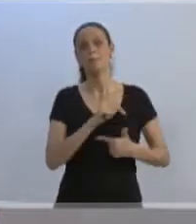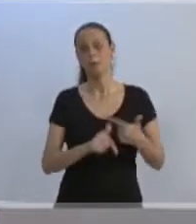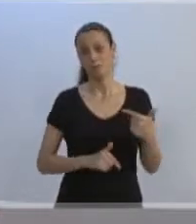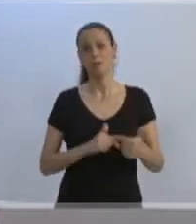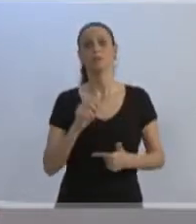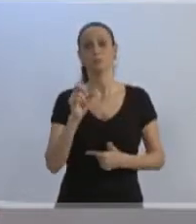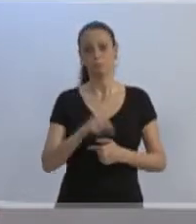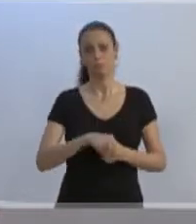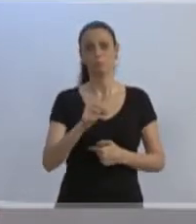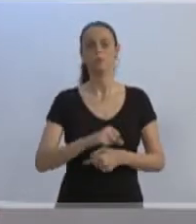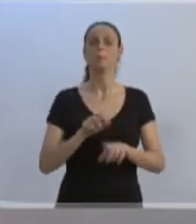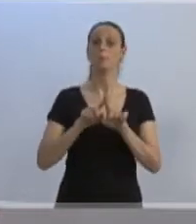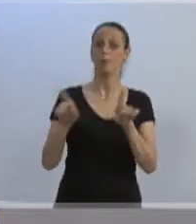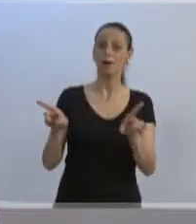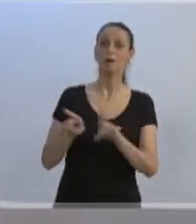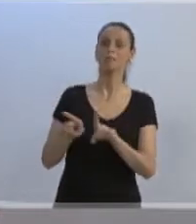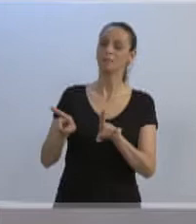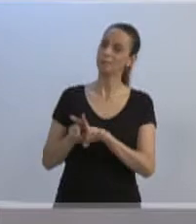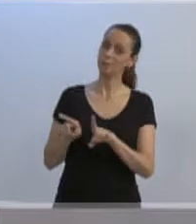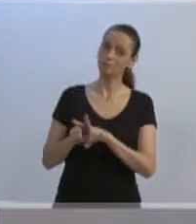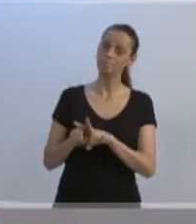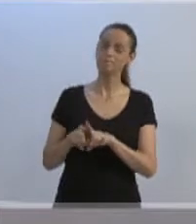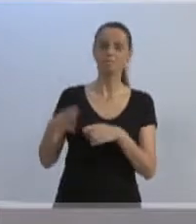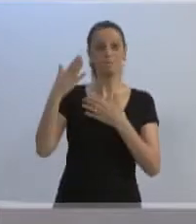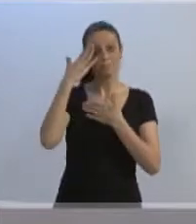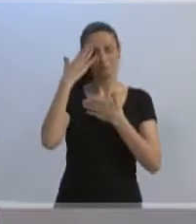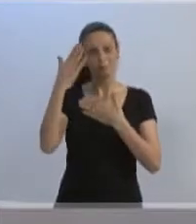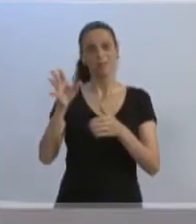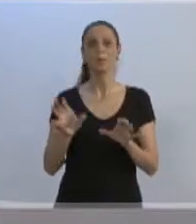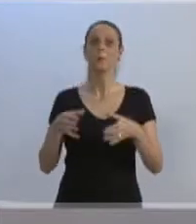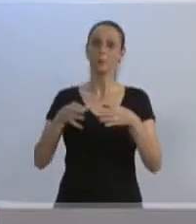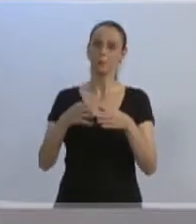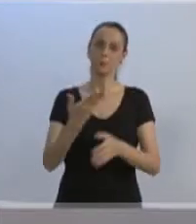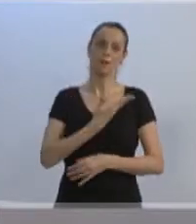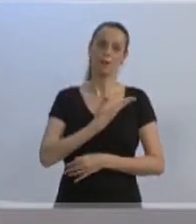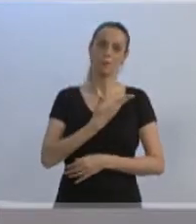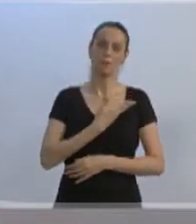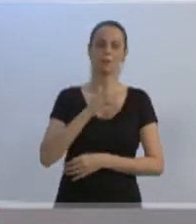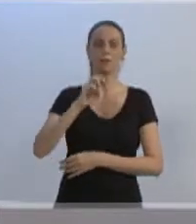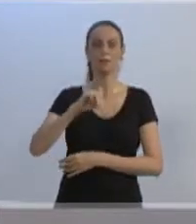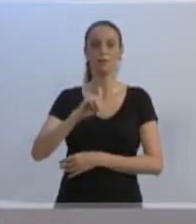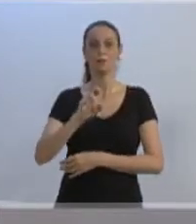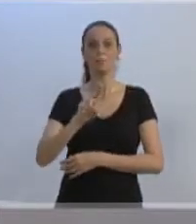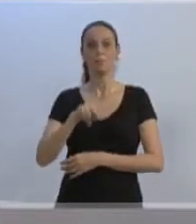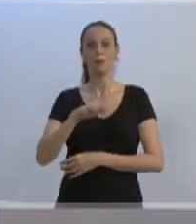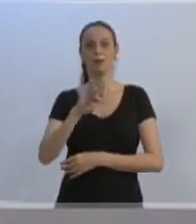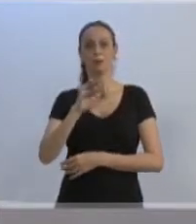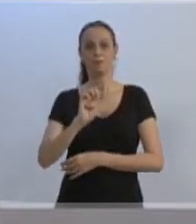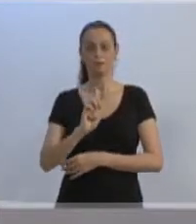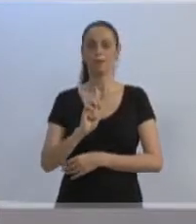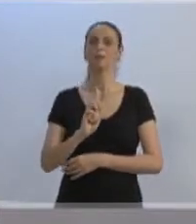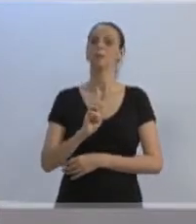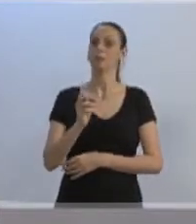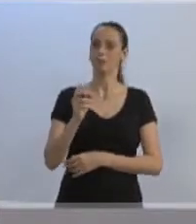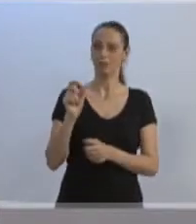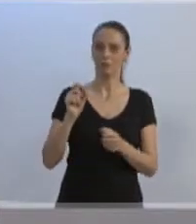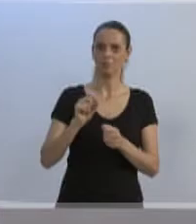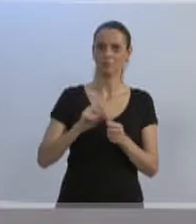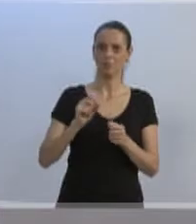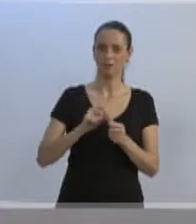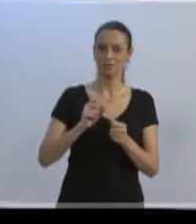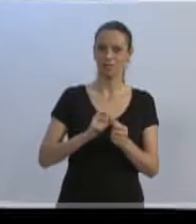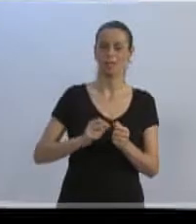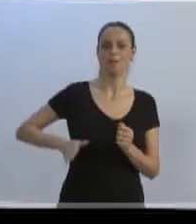parlamentares fazem mas também agradecer à equipe dos amigos do marfim que fizeram uma excelente costela e final de semana